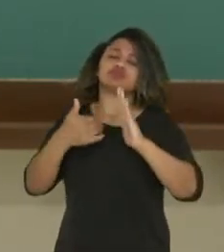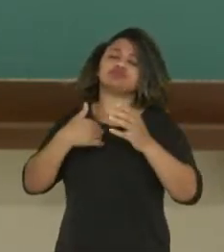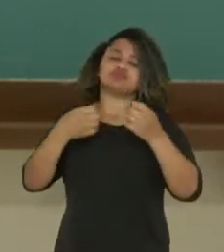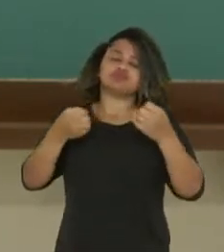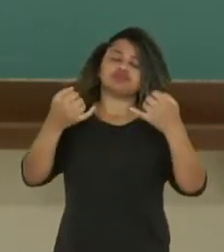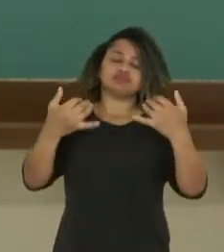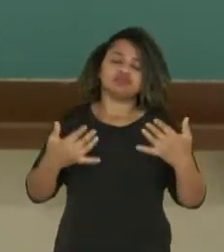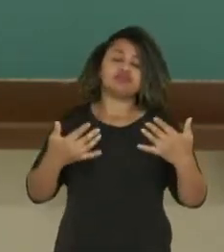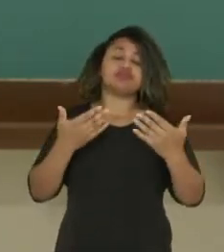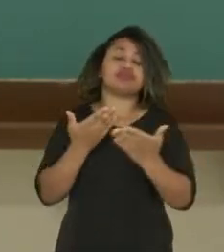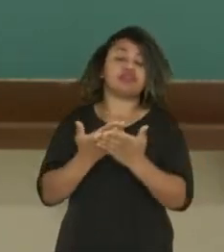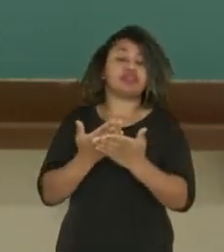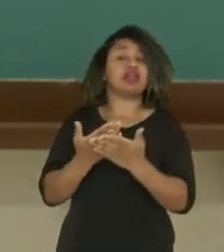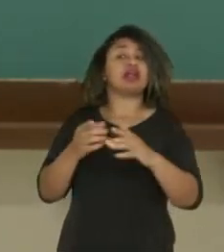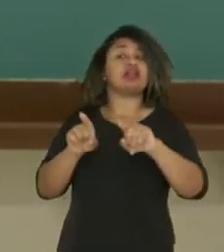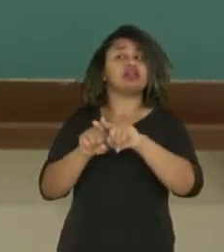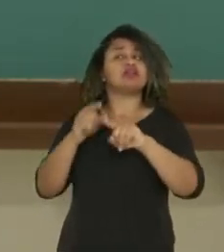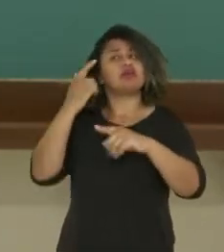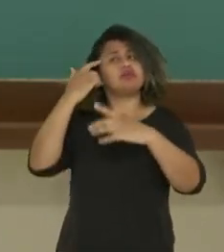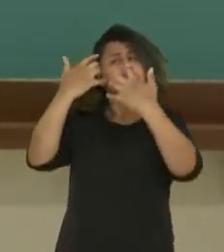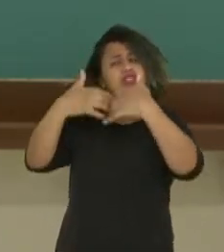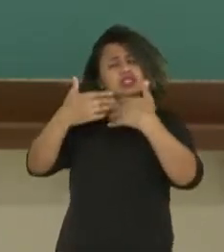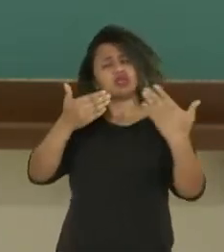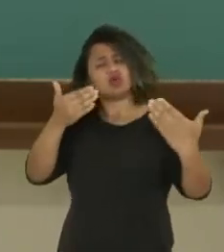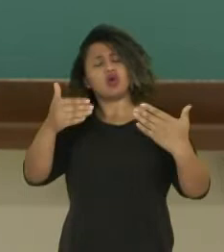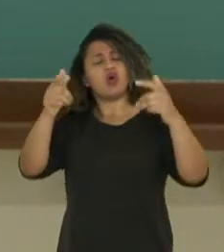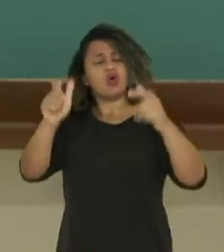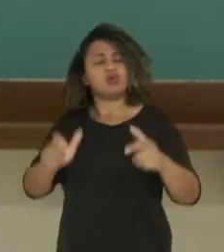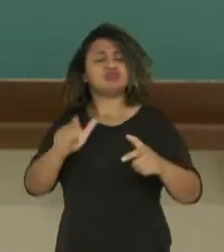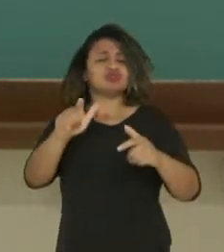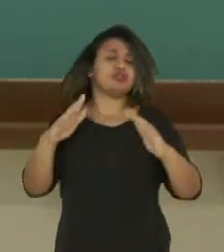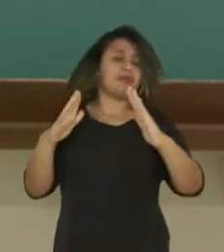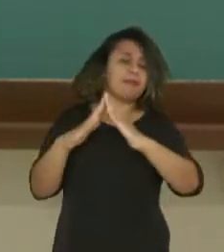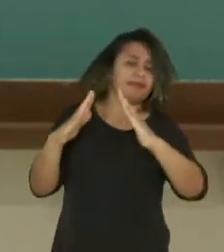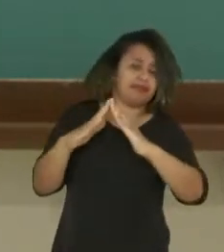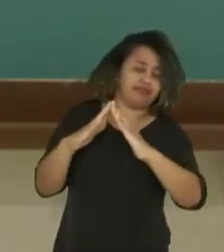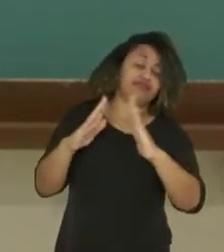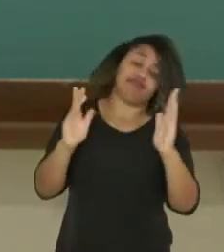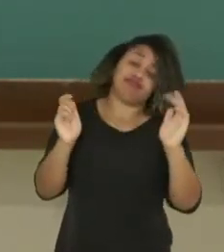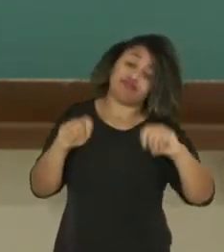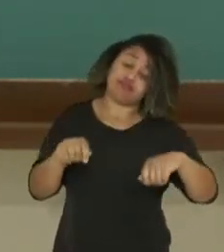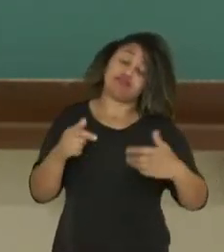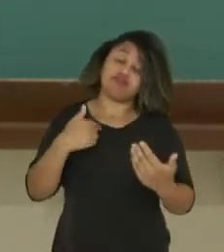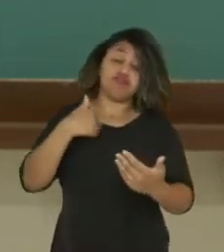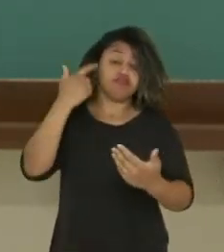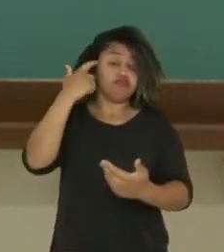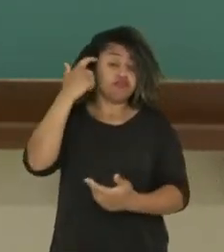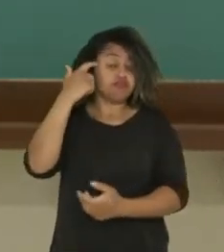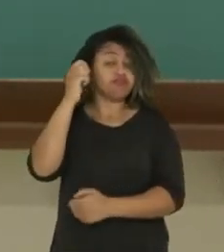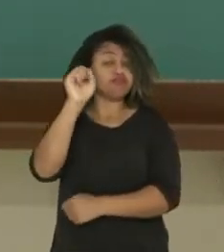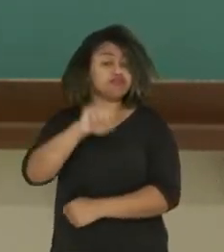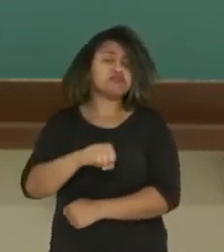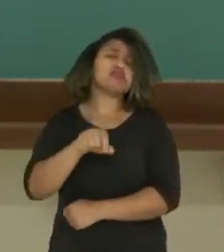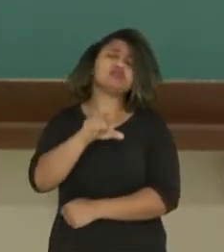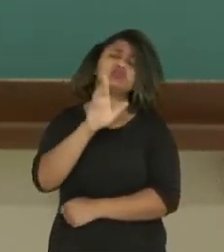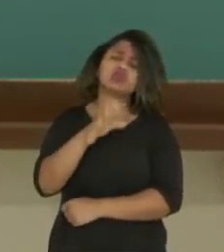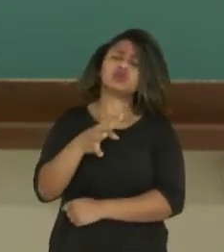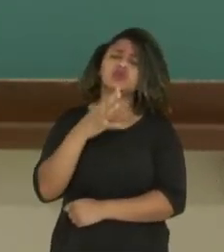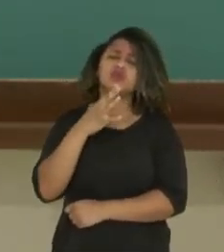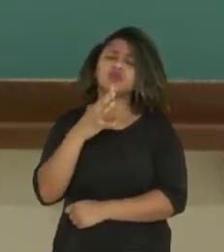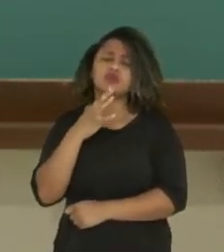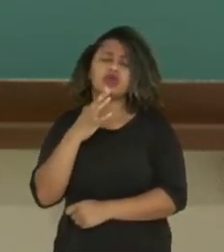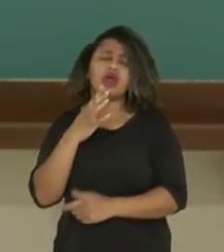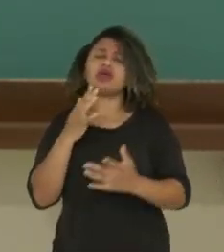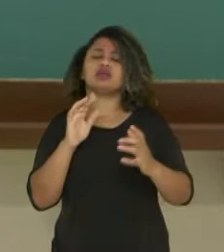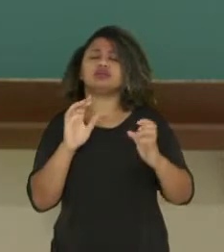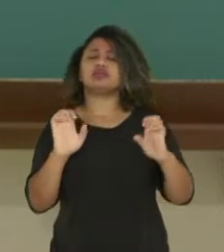estão inseridos, que vocês vivem. Possivelmente, e eu acredito que sim, vocês devem conhecer alguma feira,